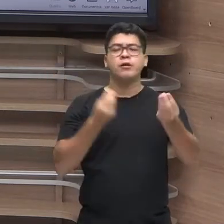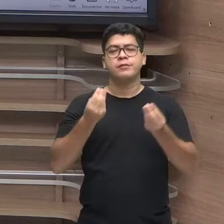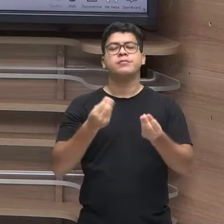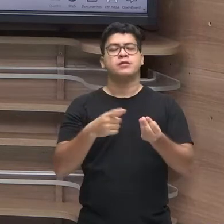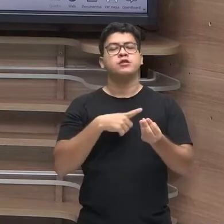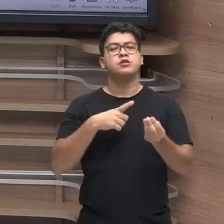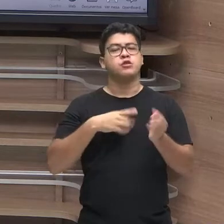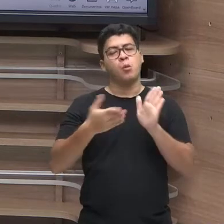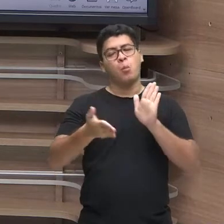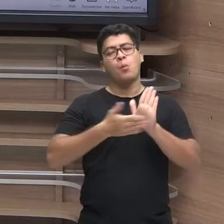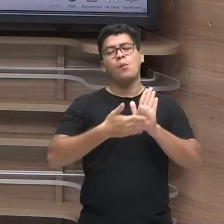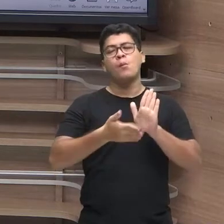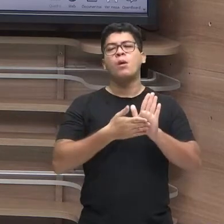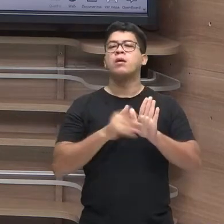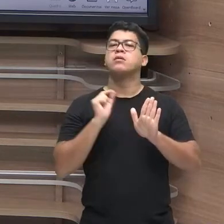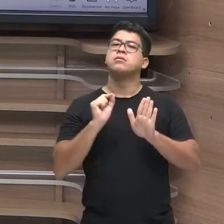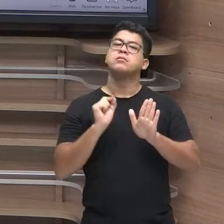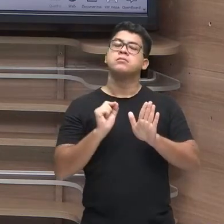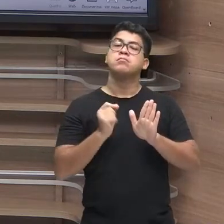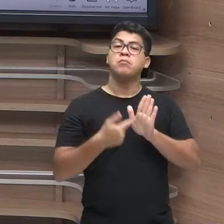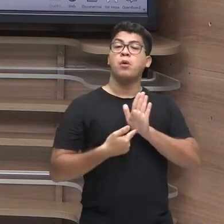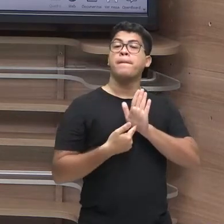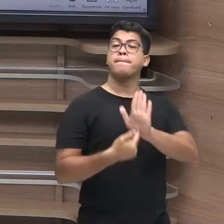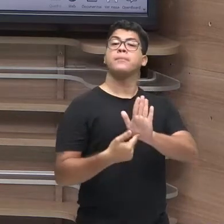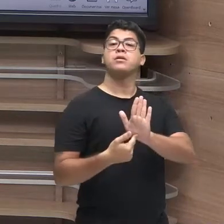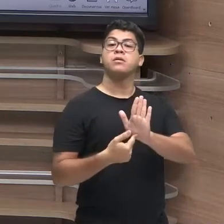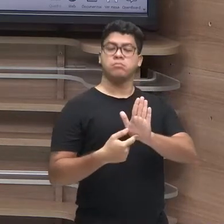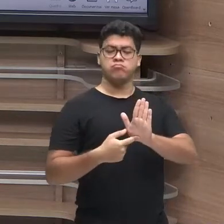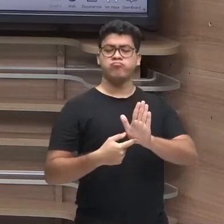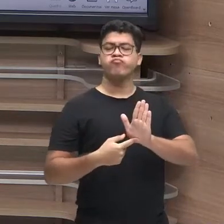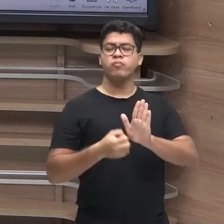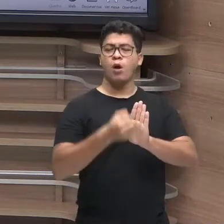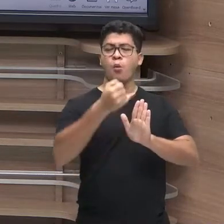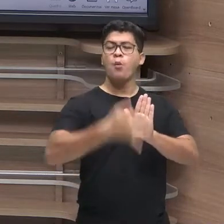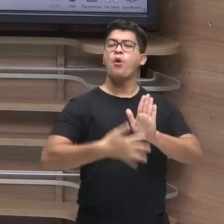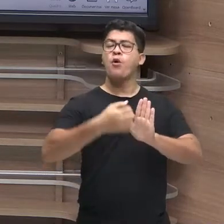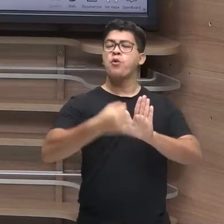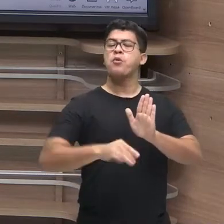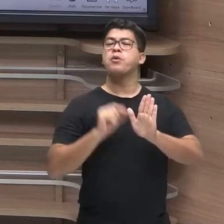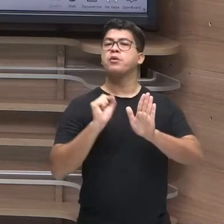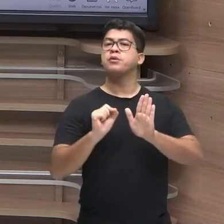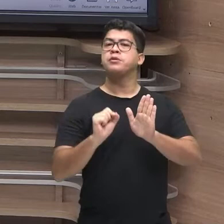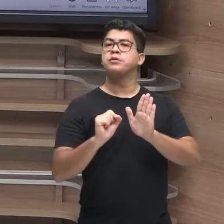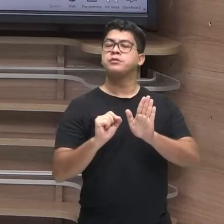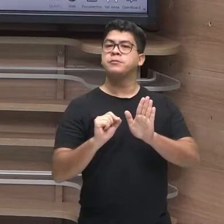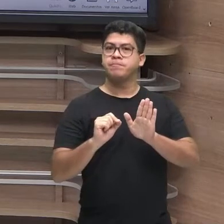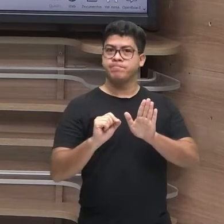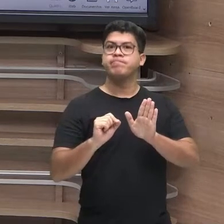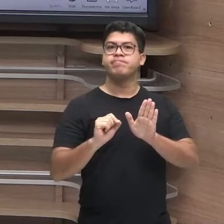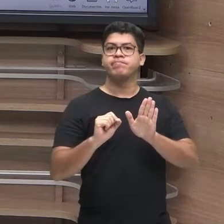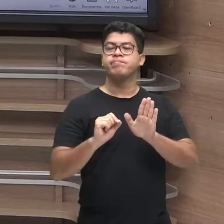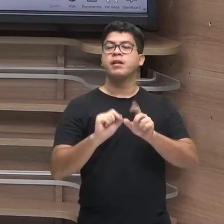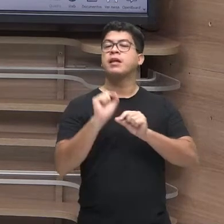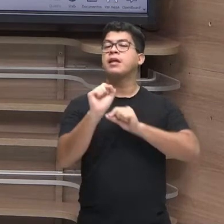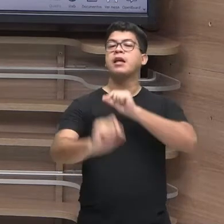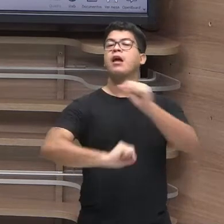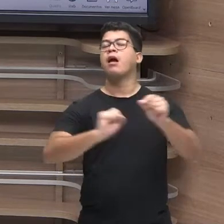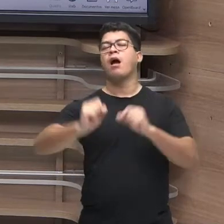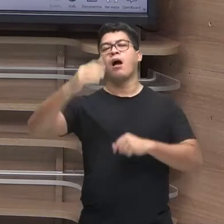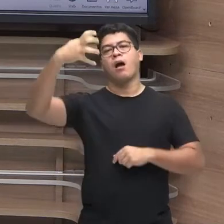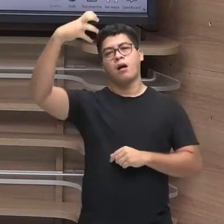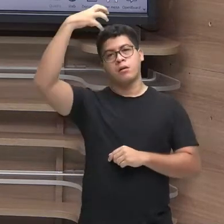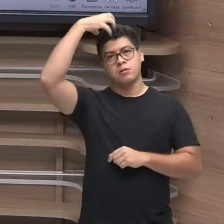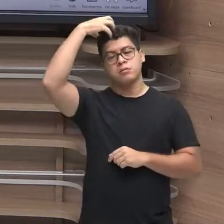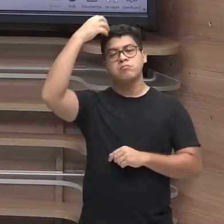Estes intelectuais vinham ali, né, por meio das suas teorias, defender essa centralização do poder na mão dos reis, tá